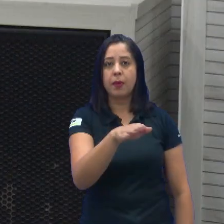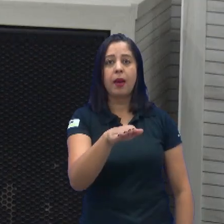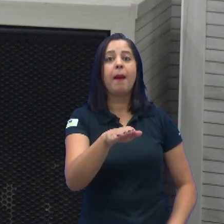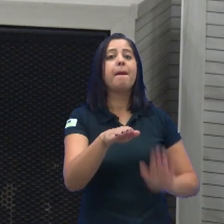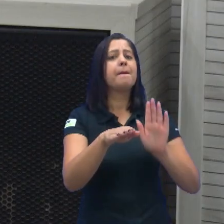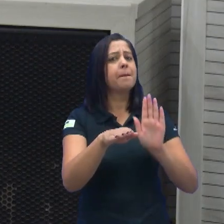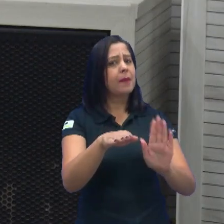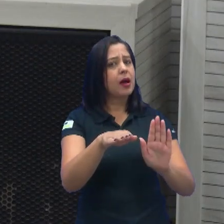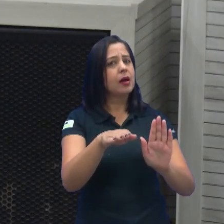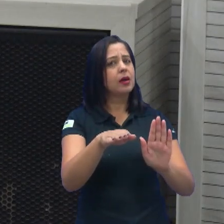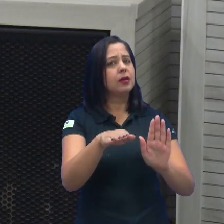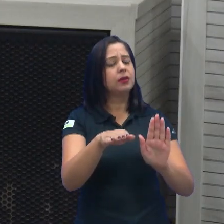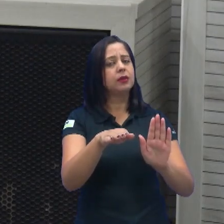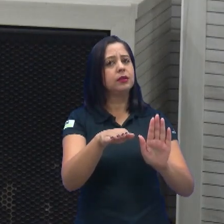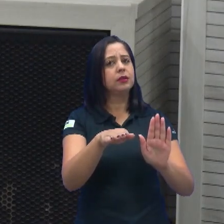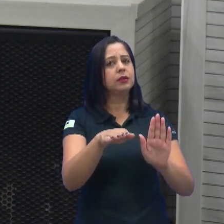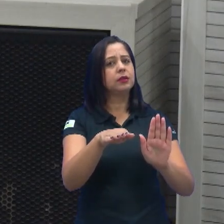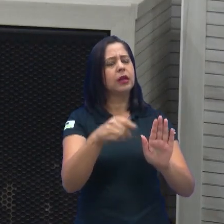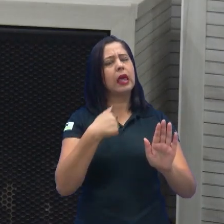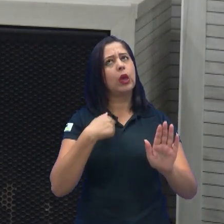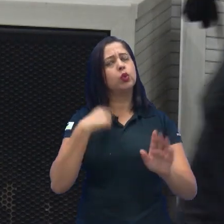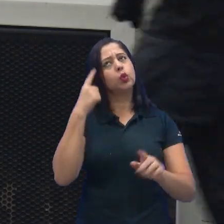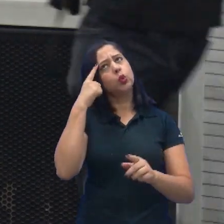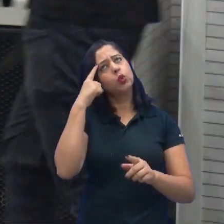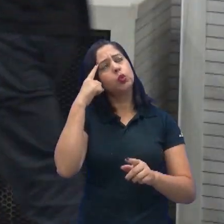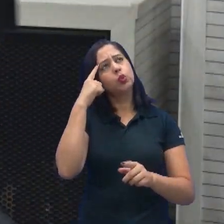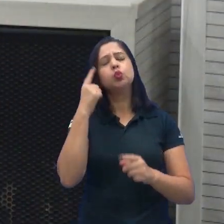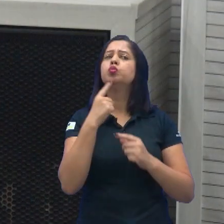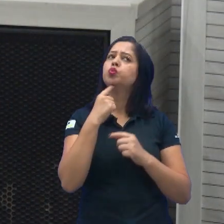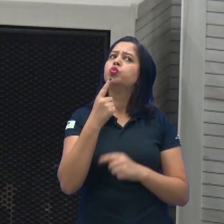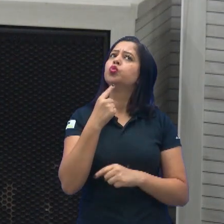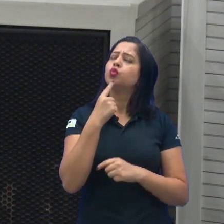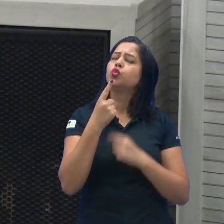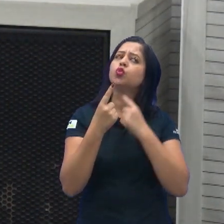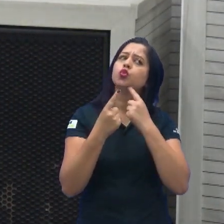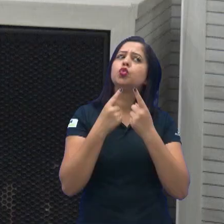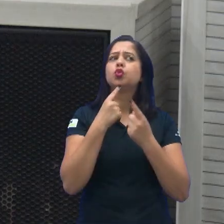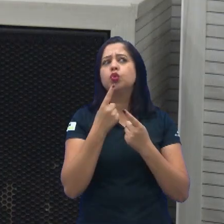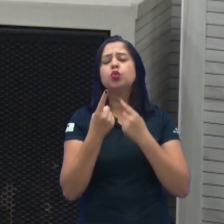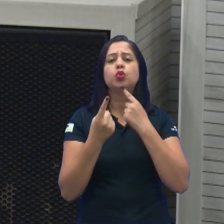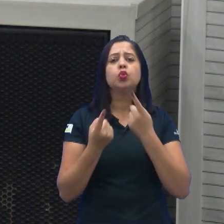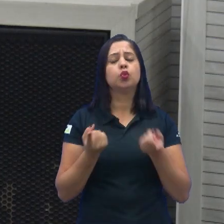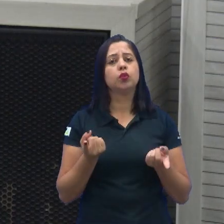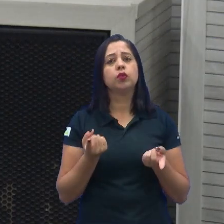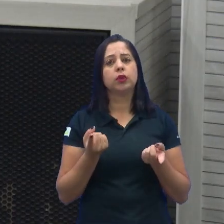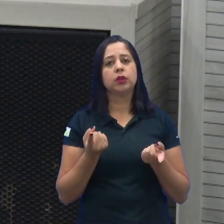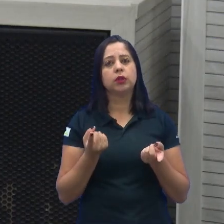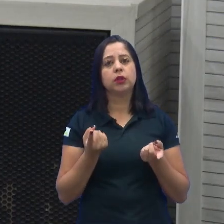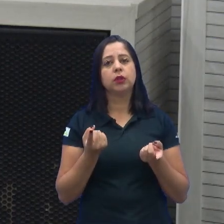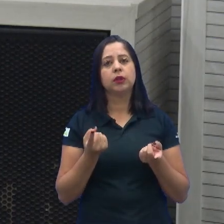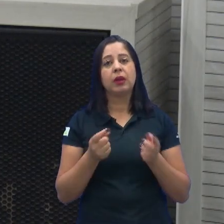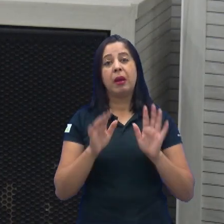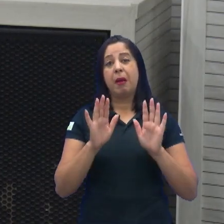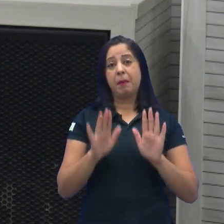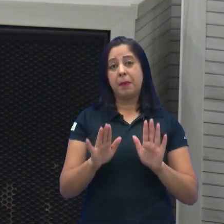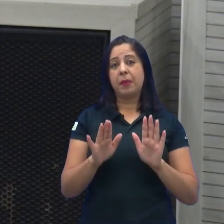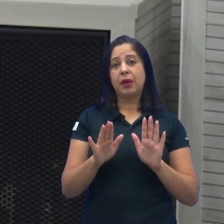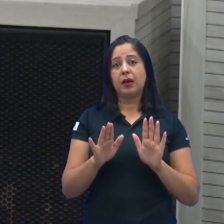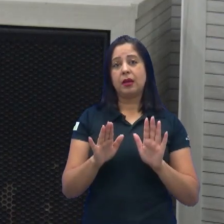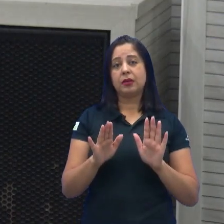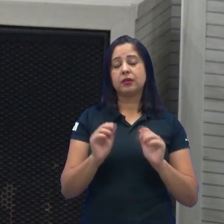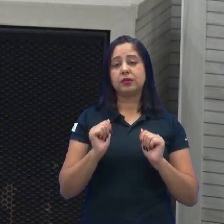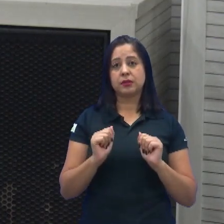Porém, fica a minha dúvida, que eu gostaria de ver esclarecida nesse requerimento, que infelizmente não vai ser, o